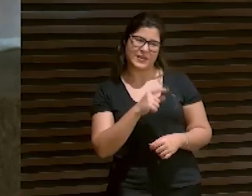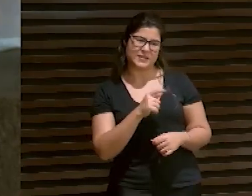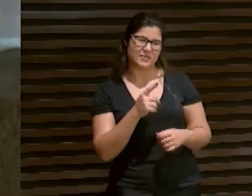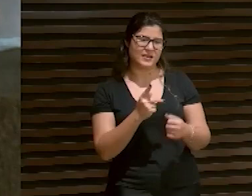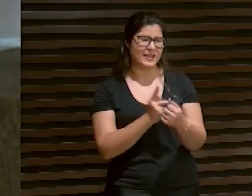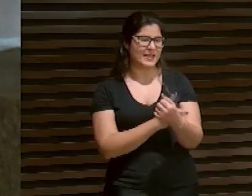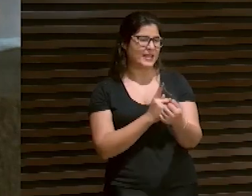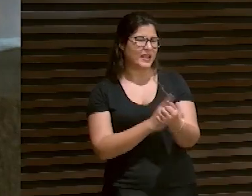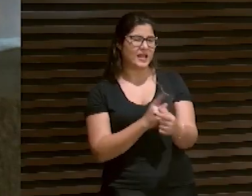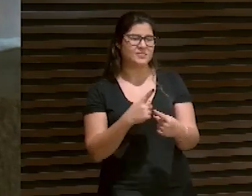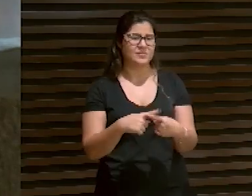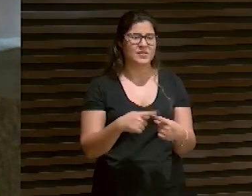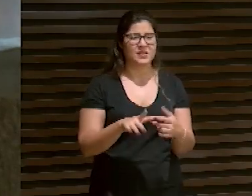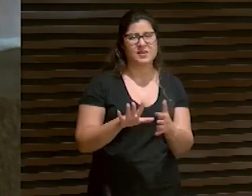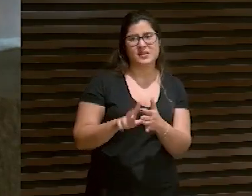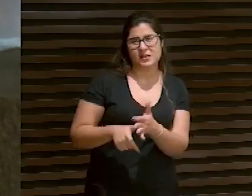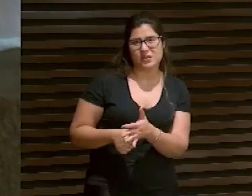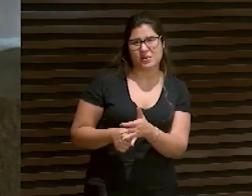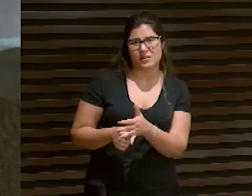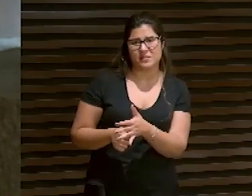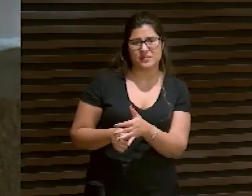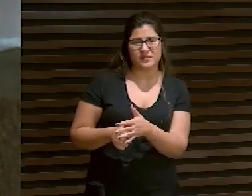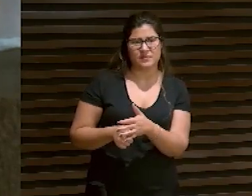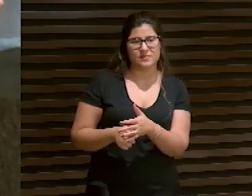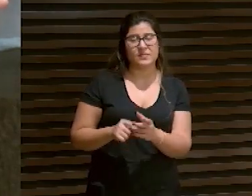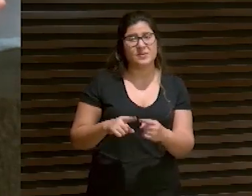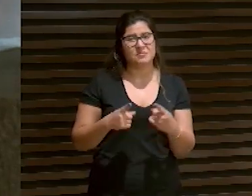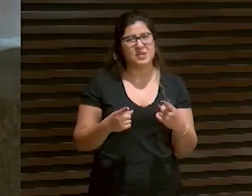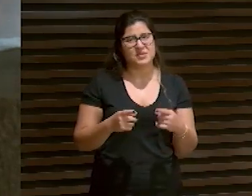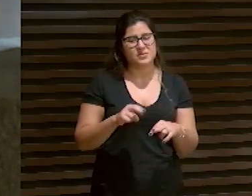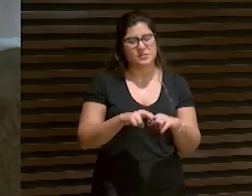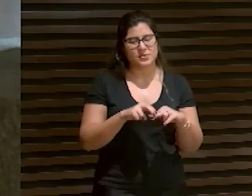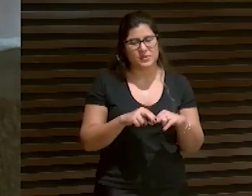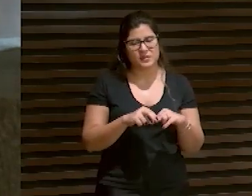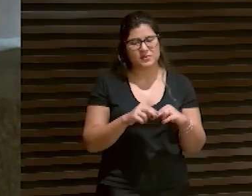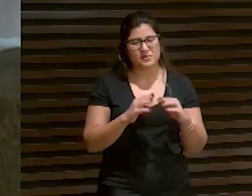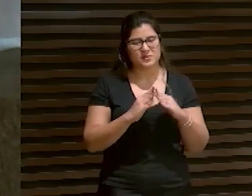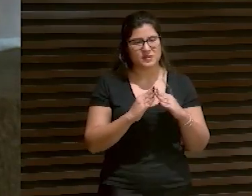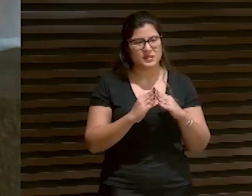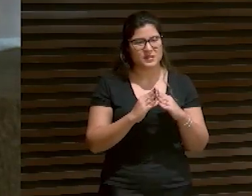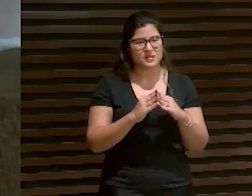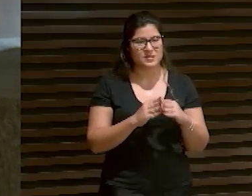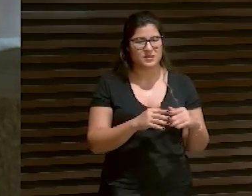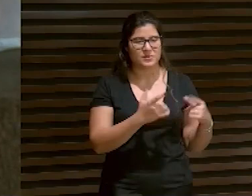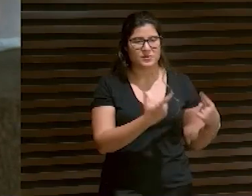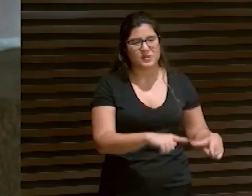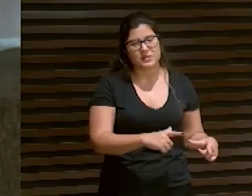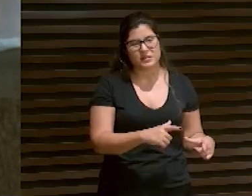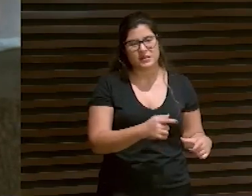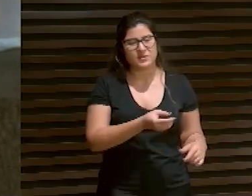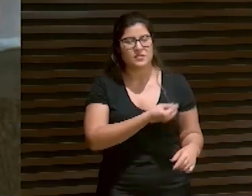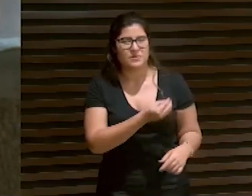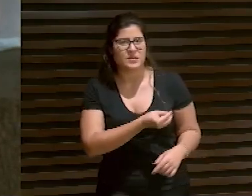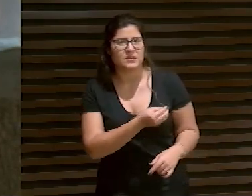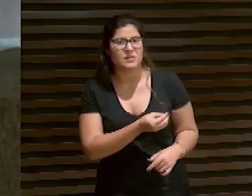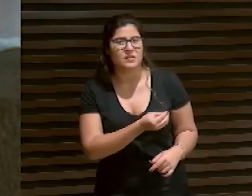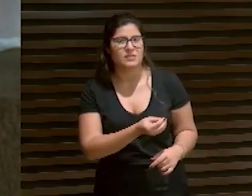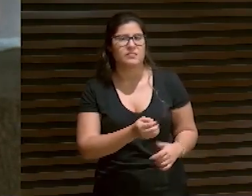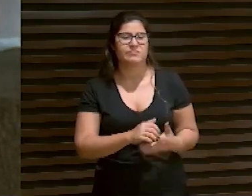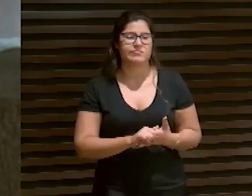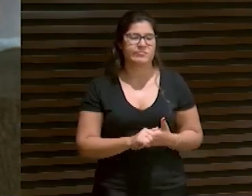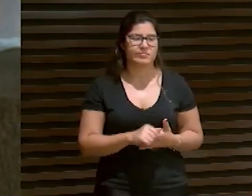bandido, porque ele é ladrão, mas é que na verdade é do contexto que ele nasceu. Ele não é totalmente culpado disso, né? Nasceu num contexto de pobreza, ele virou o que ele